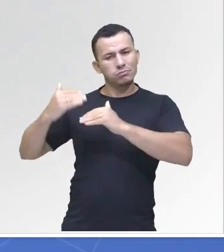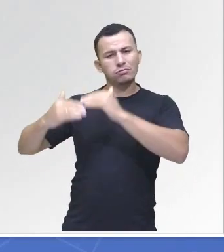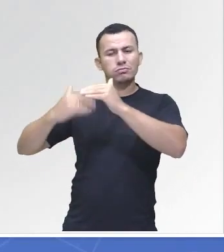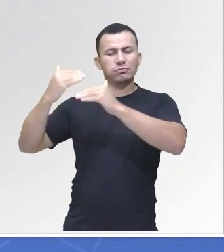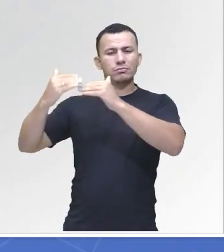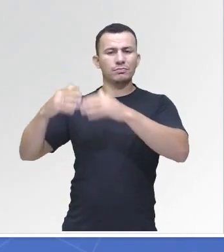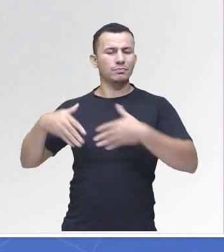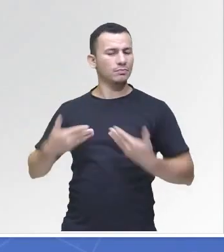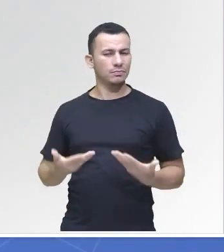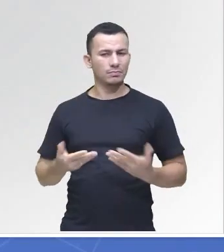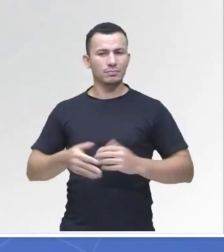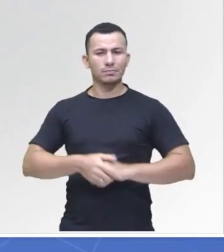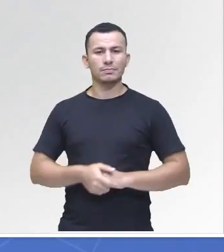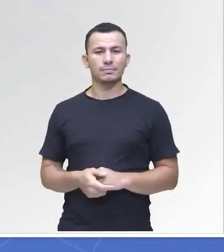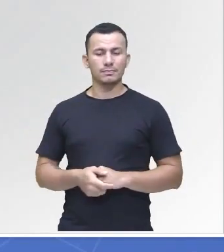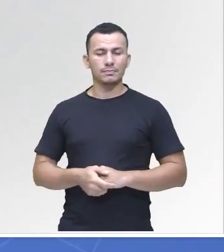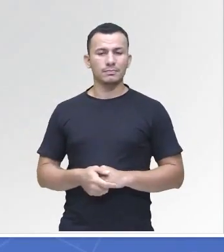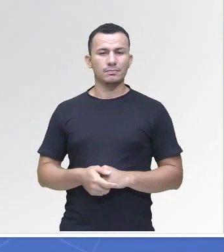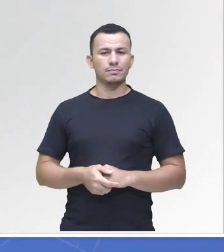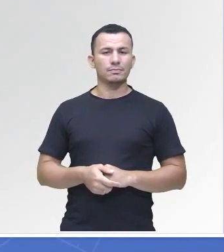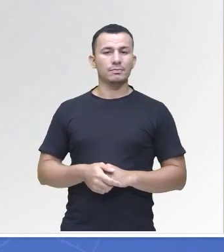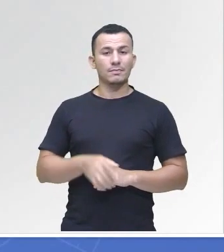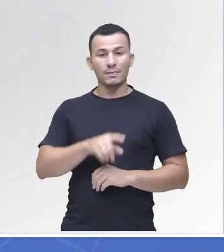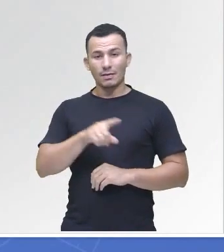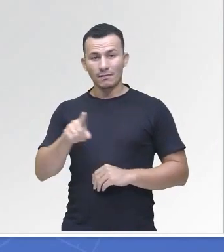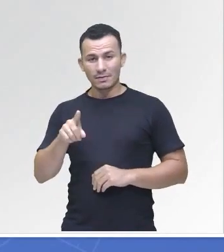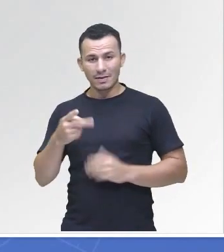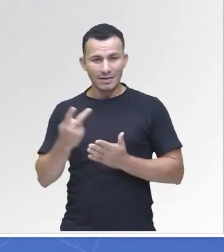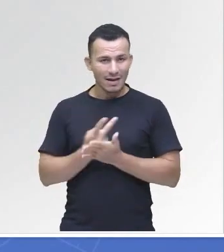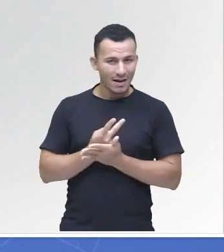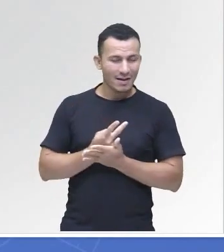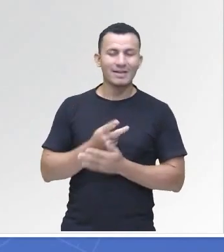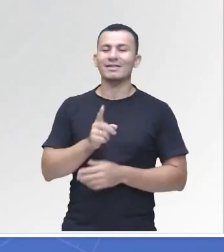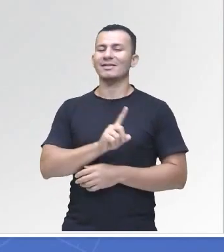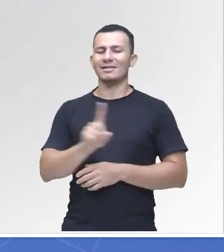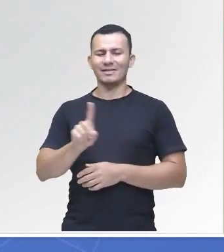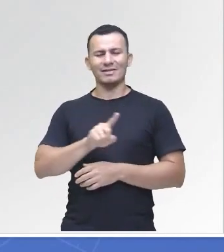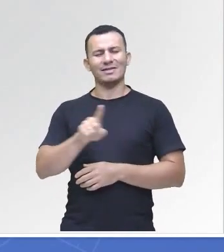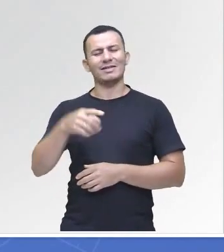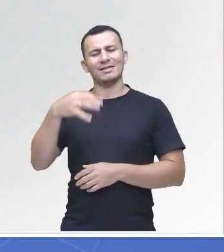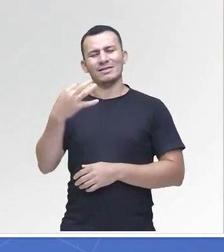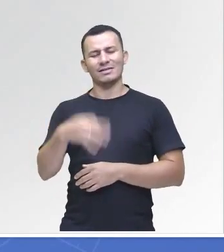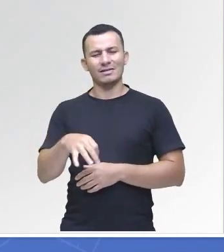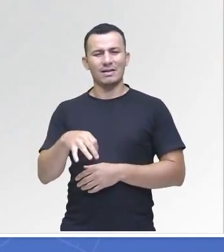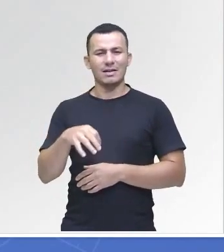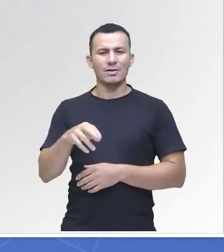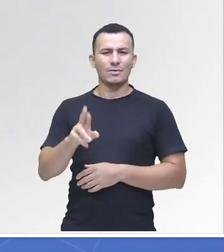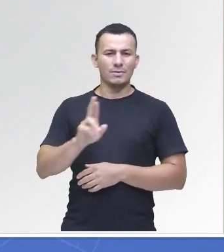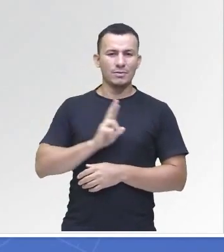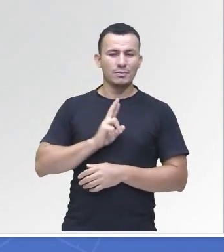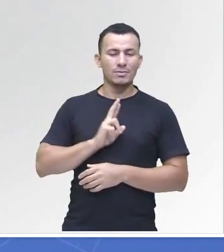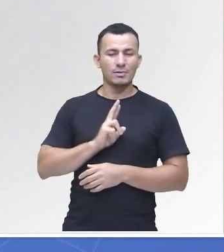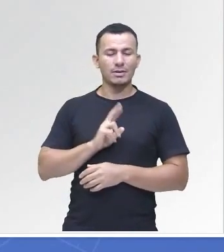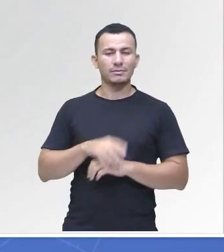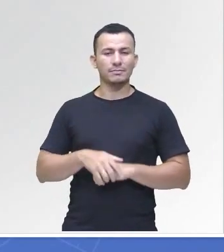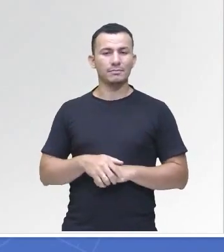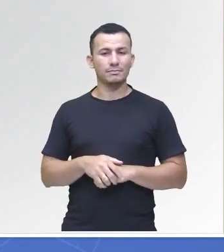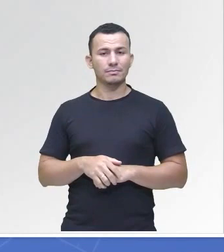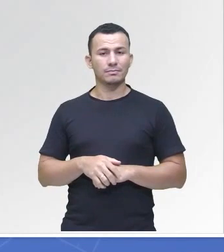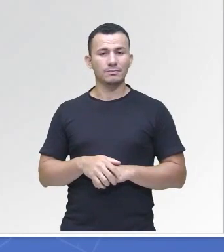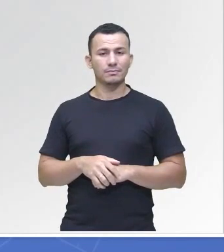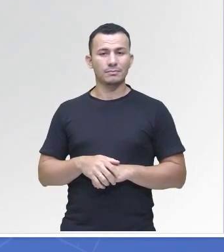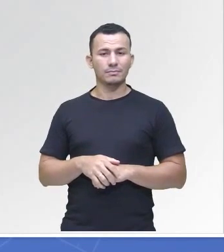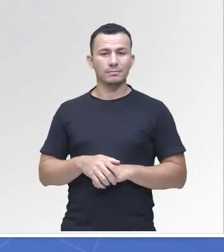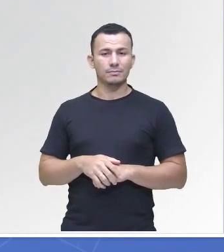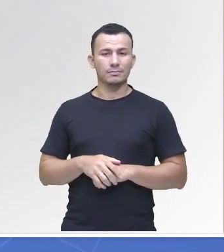Quais foram? Sei que vocês não erraram essa e de cara identificaram aí que a nossa resposta correta é a